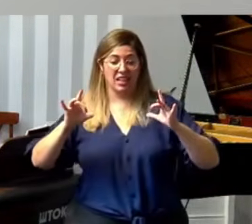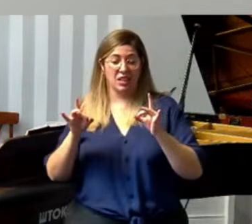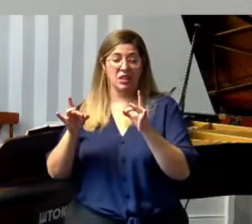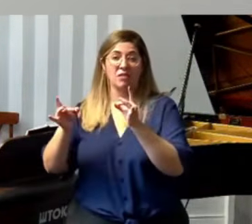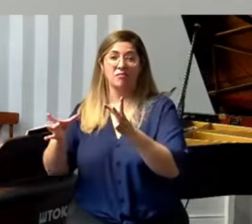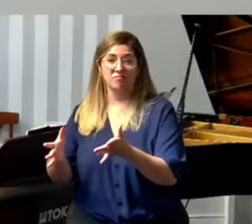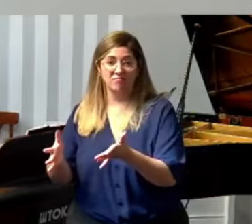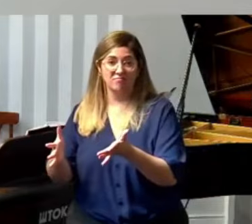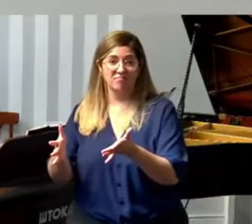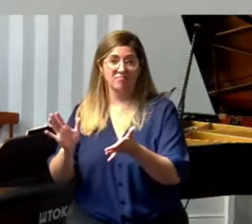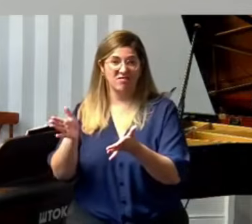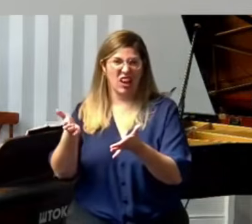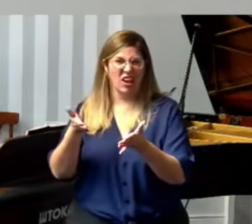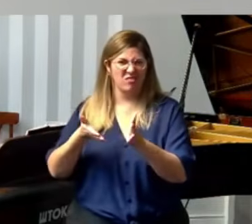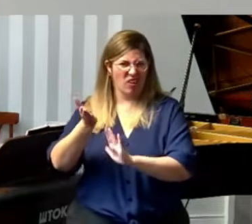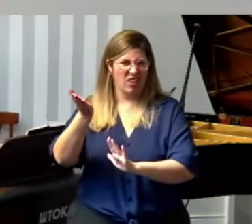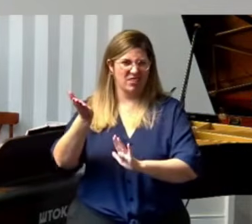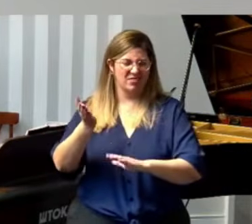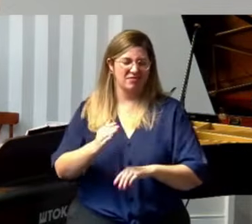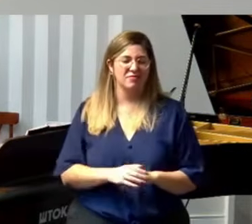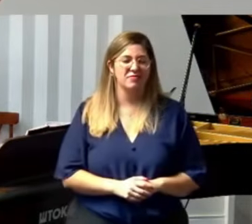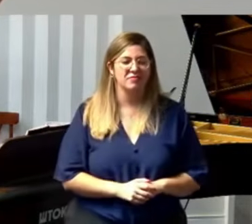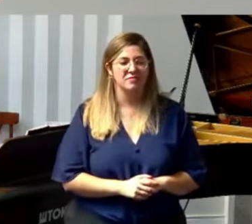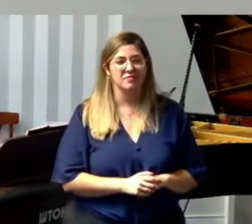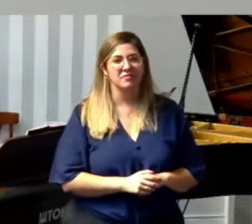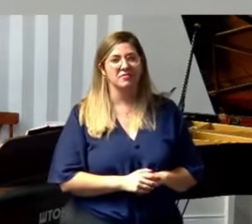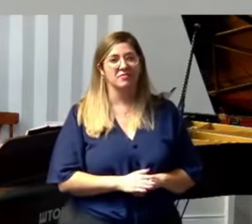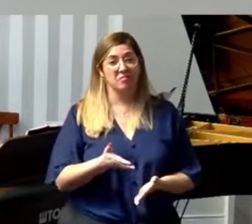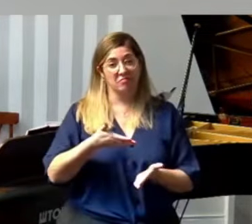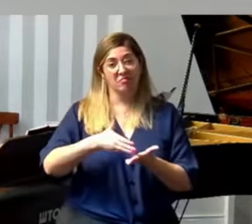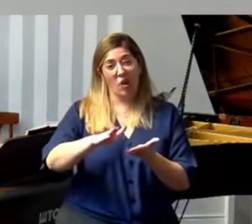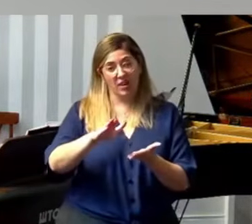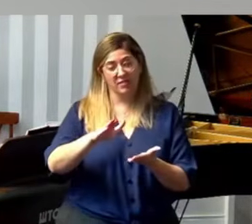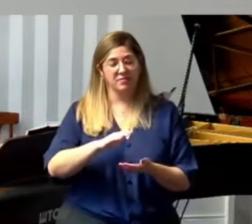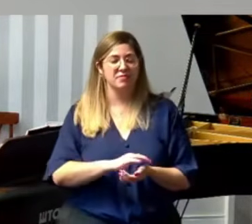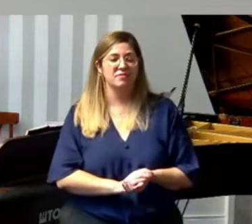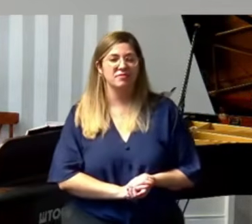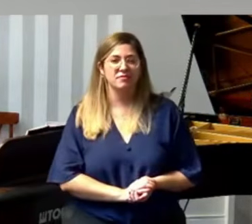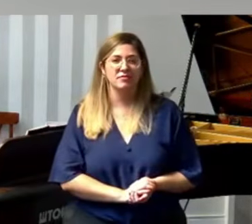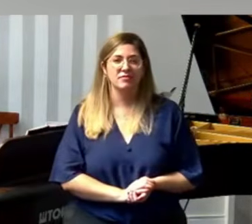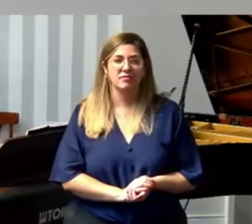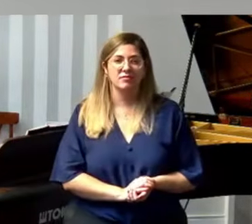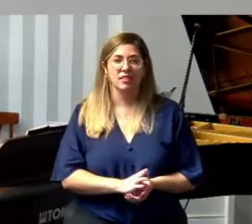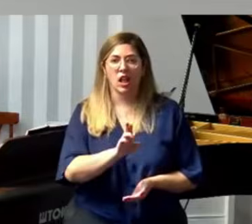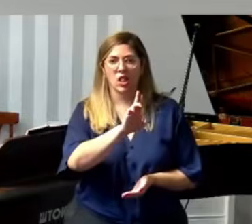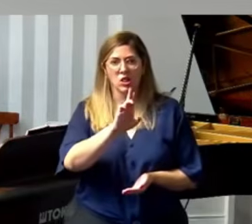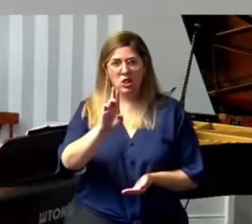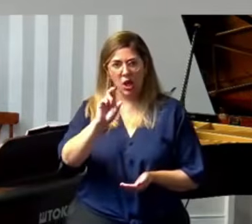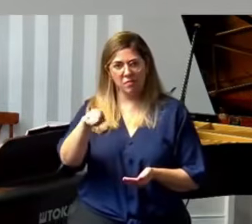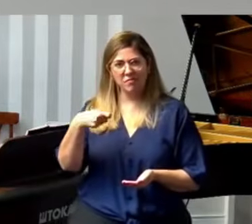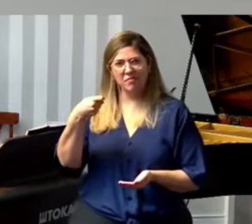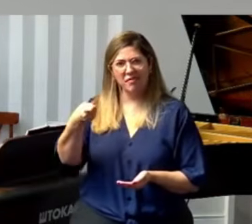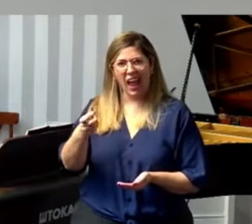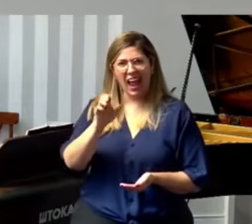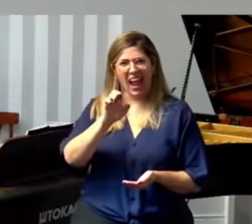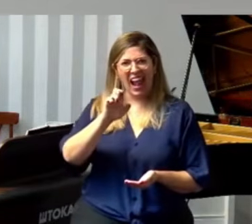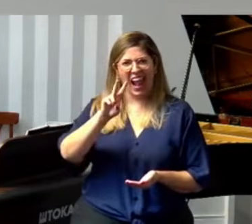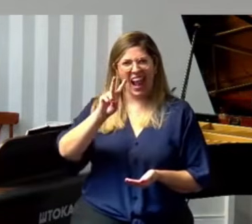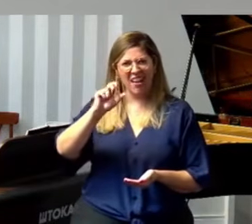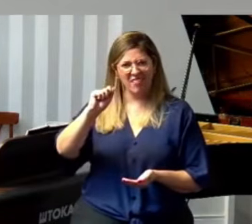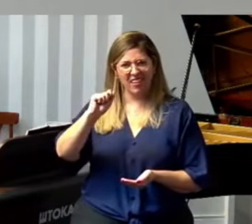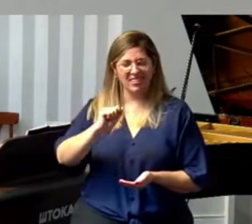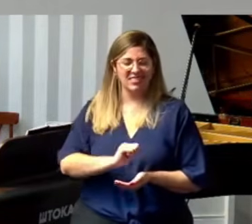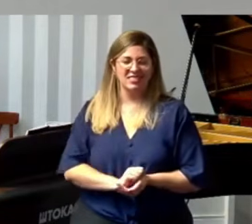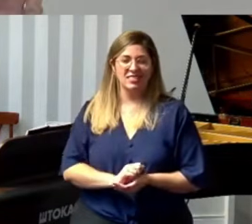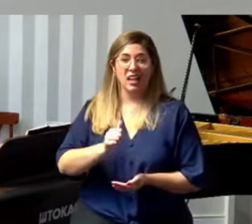Gênesis 4 já. Quando Adão dá nome para a sua mulher, dizendo ela se chamará Eva, por ser a mãe de todos